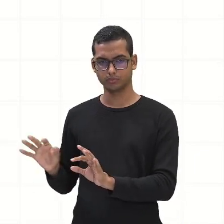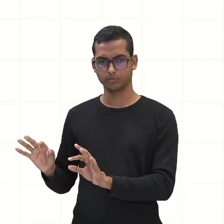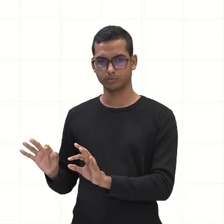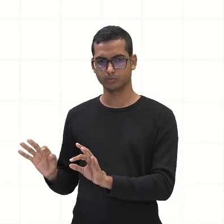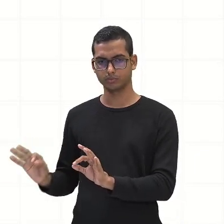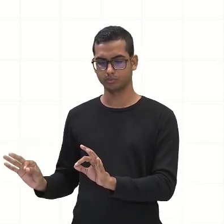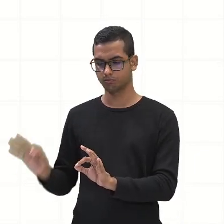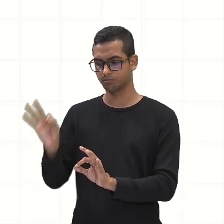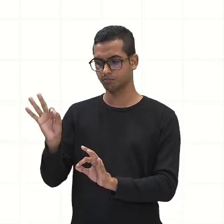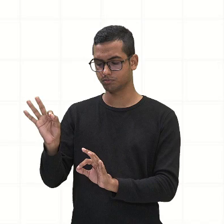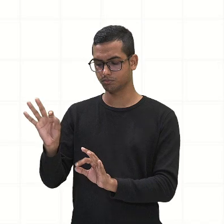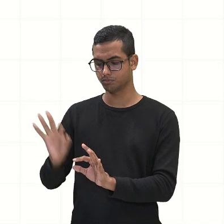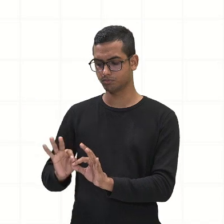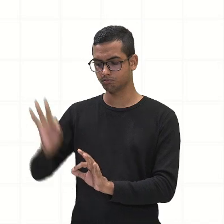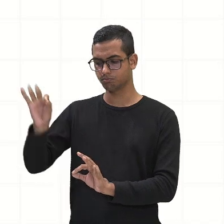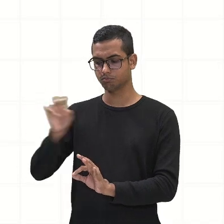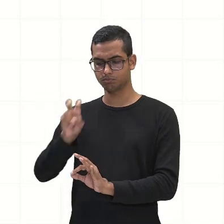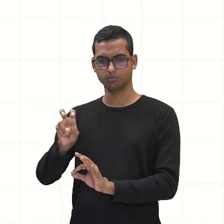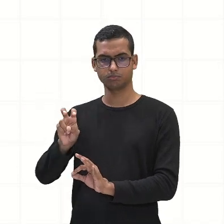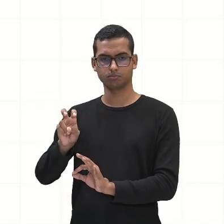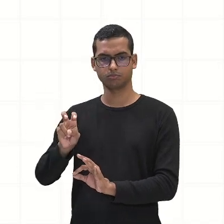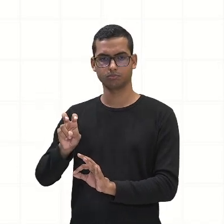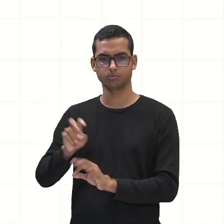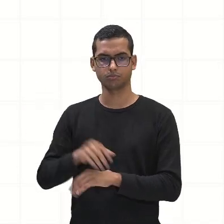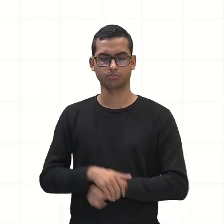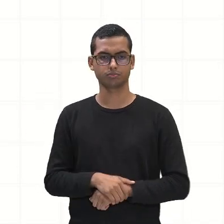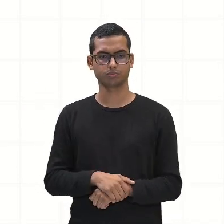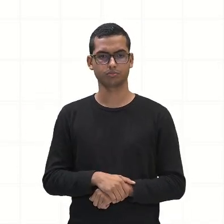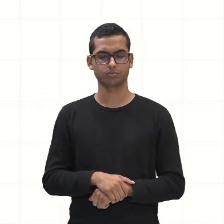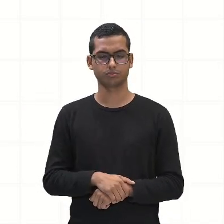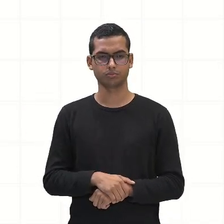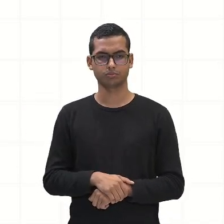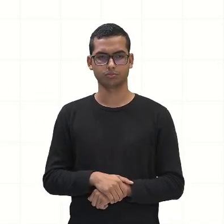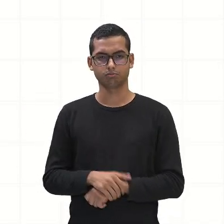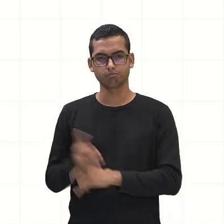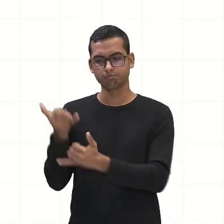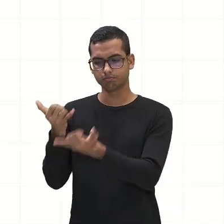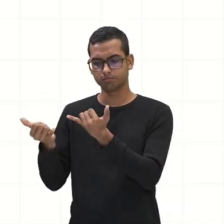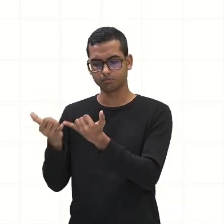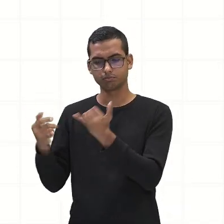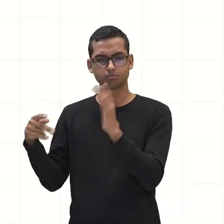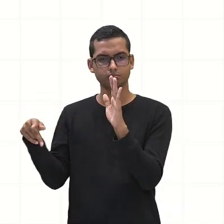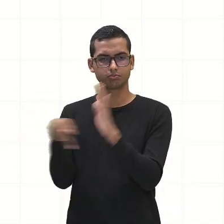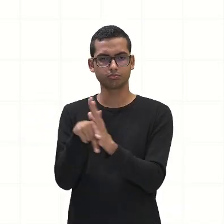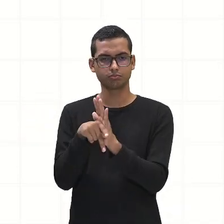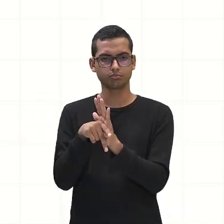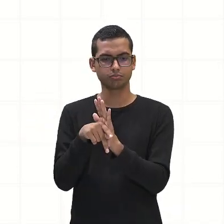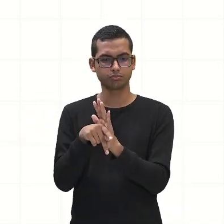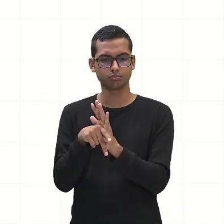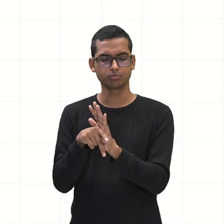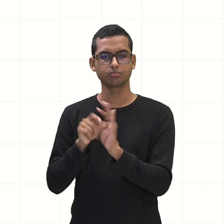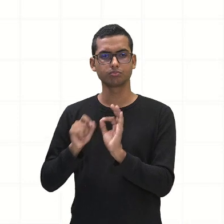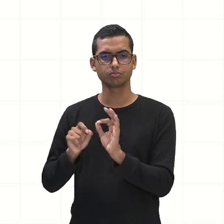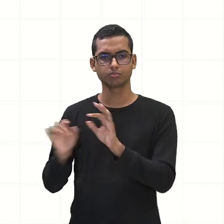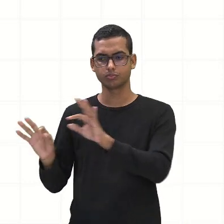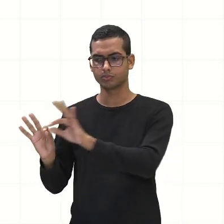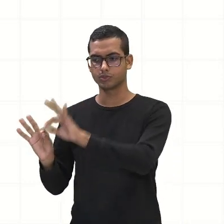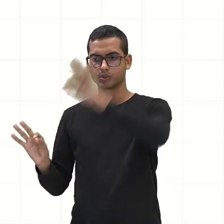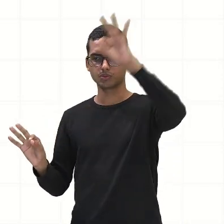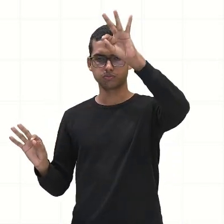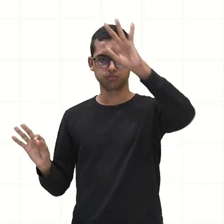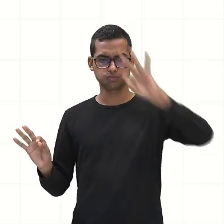esse triângulo menor, ele é semelhante ao triângulo maior. Tudo